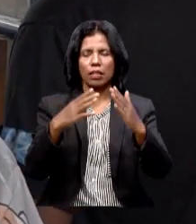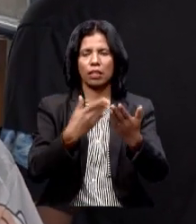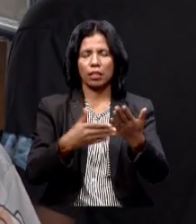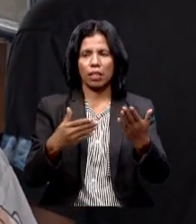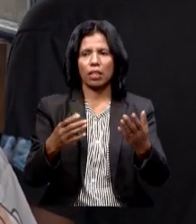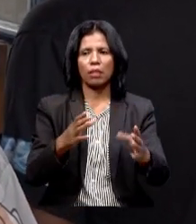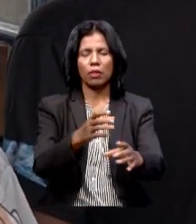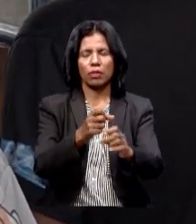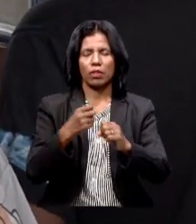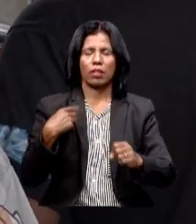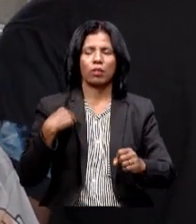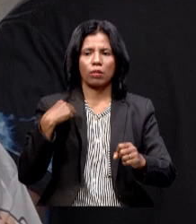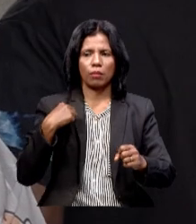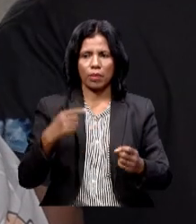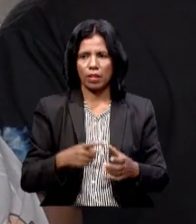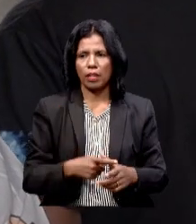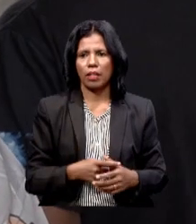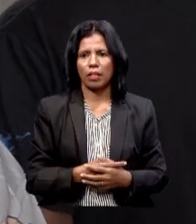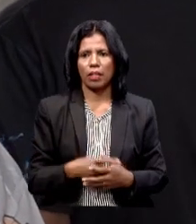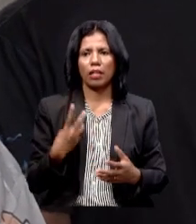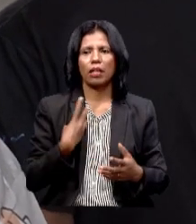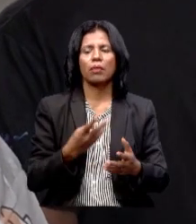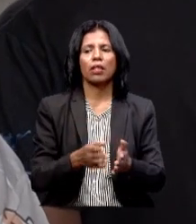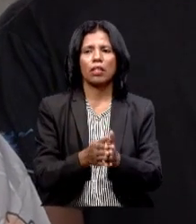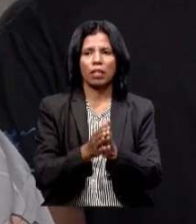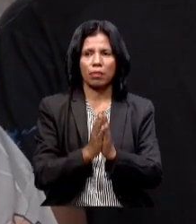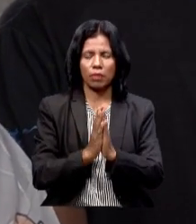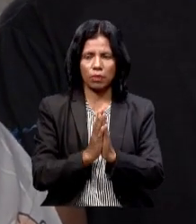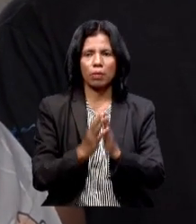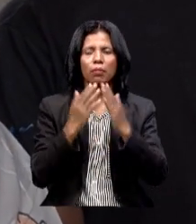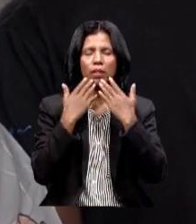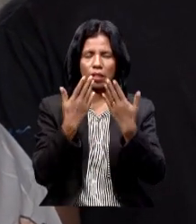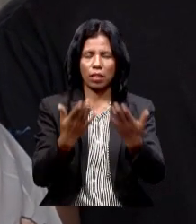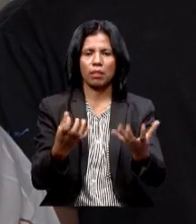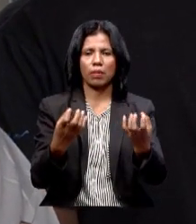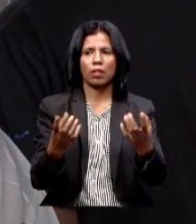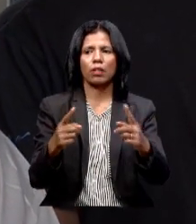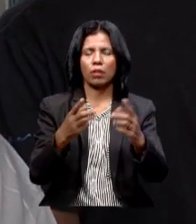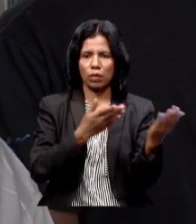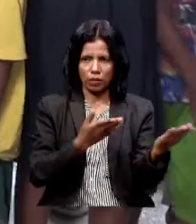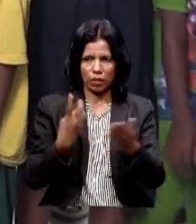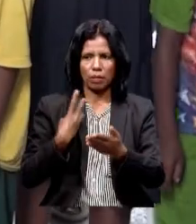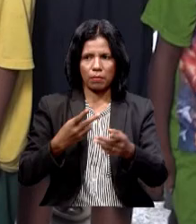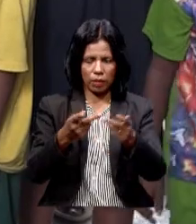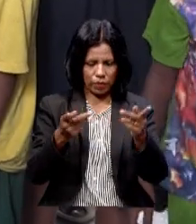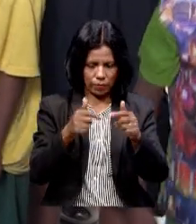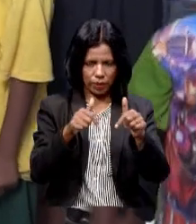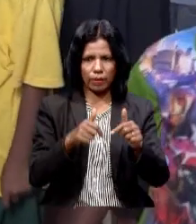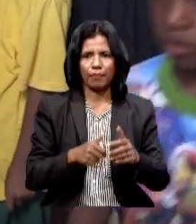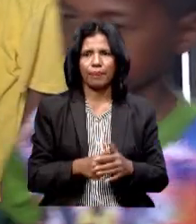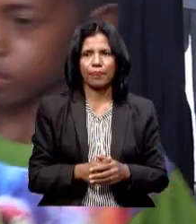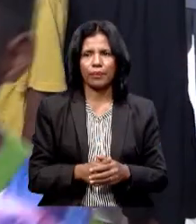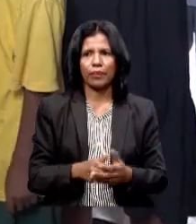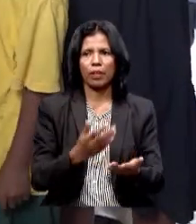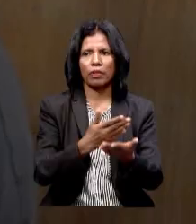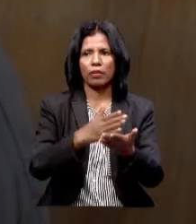lor de tropa islolon de ami so agradece ba abonana ohin loron lor ami metau han. Ao foi